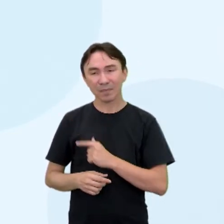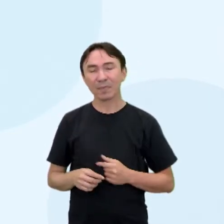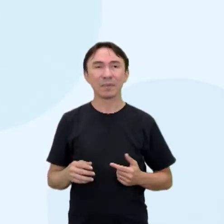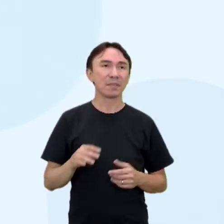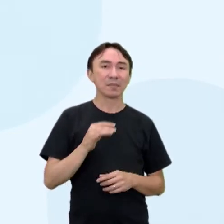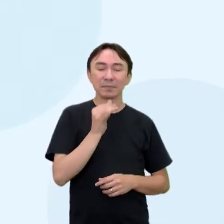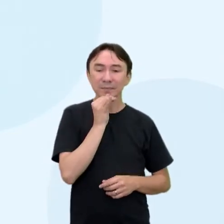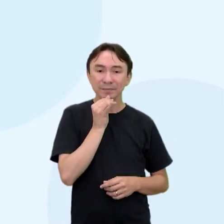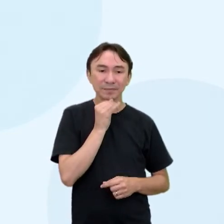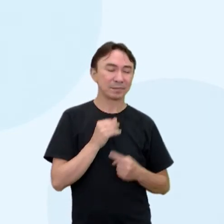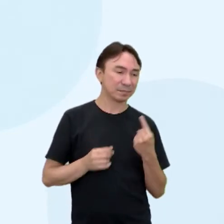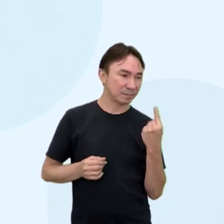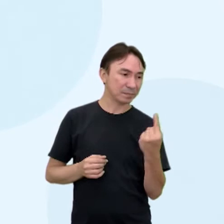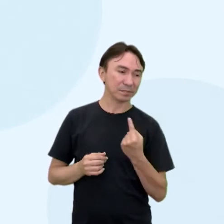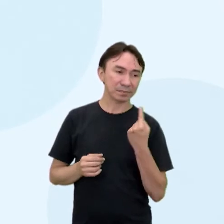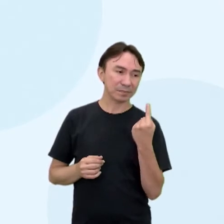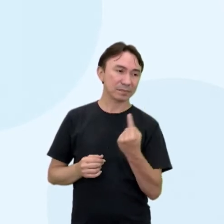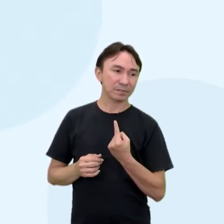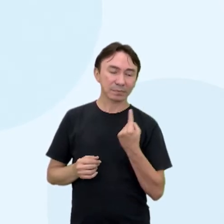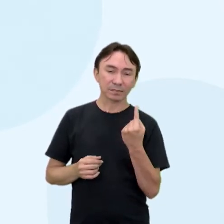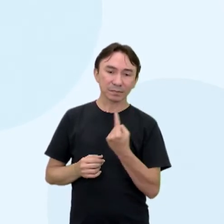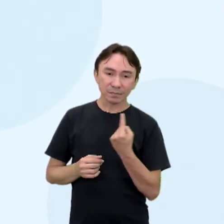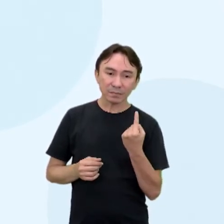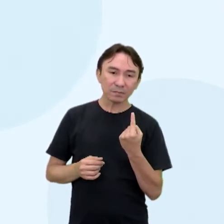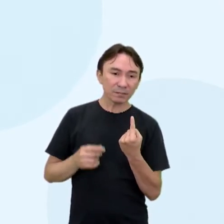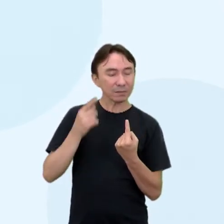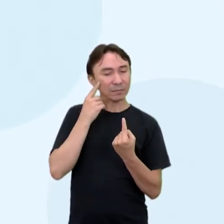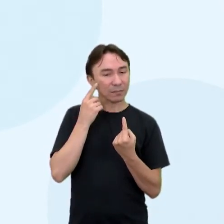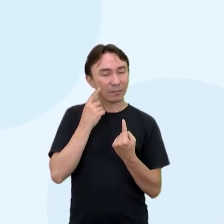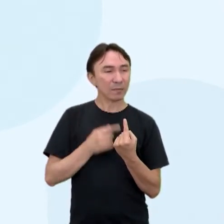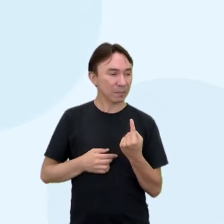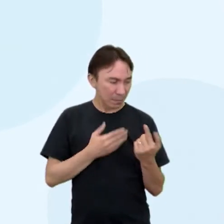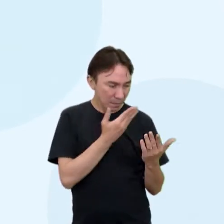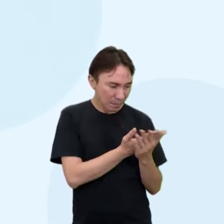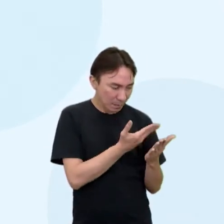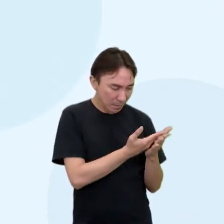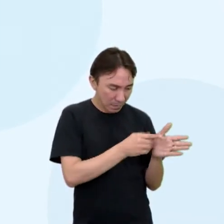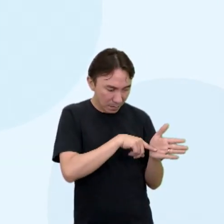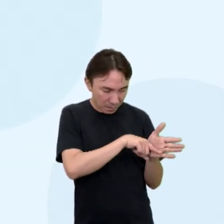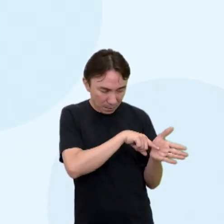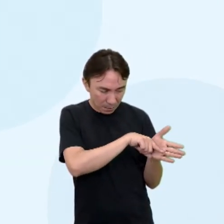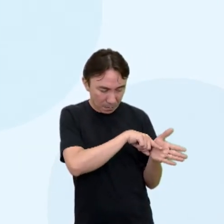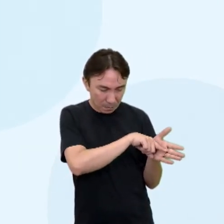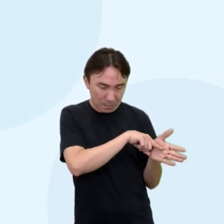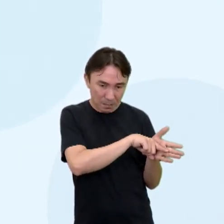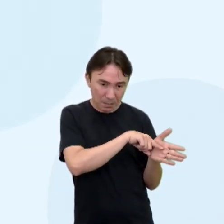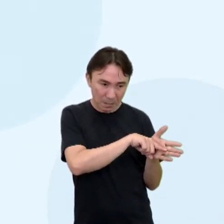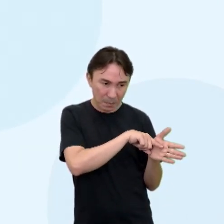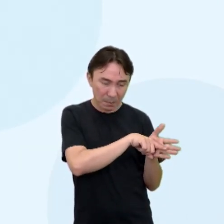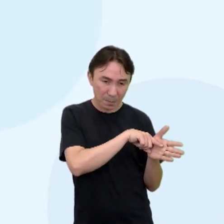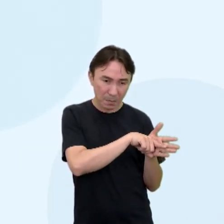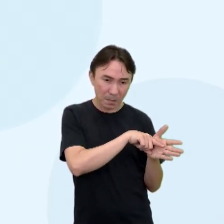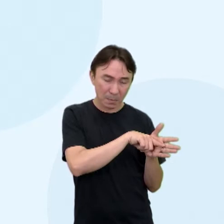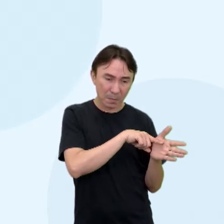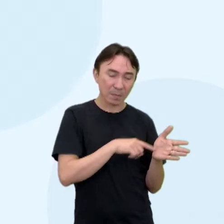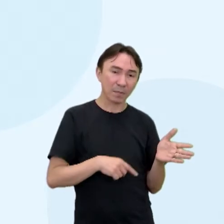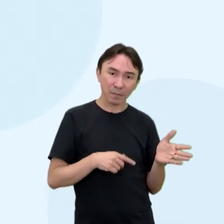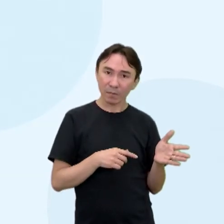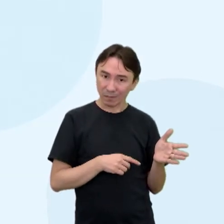estar reunido com ninguém, tá? Então, você vai fazer a sua pesquisa ali sozinho, né? Não vai compartilhar ela nesse momento, tá ok? Então,